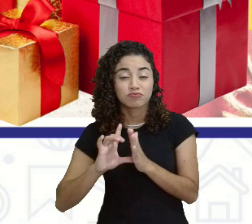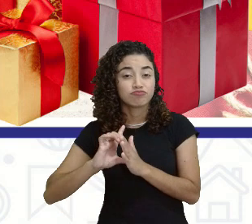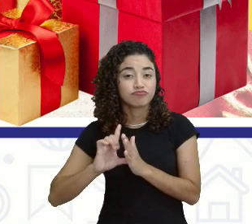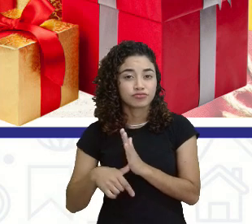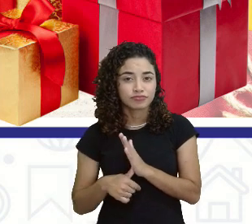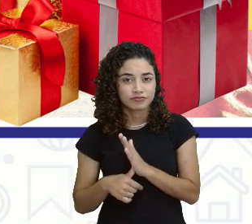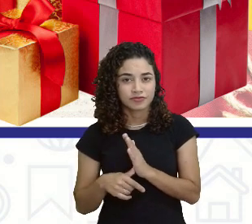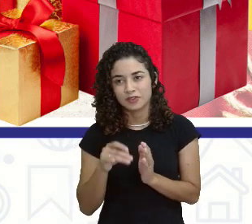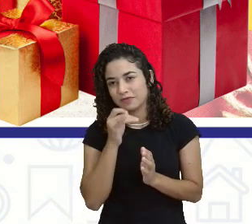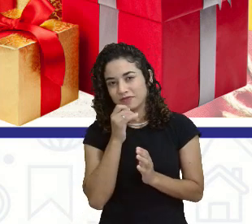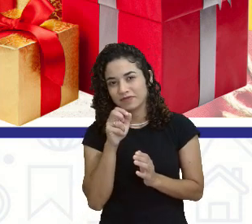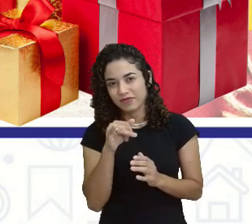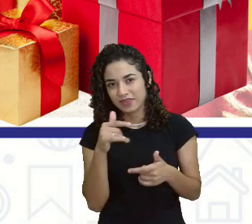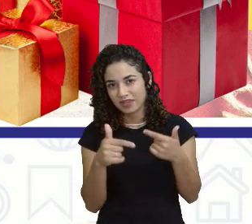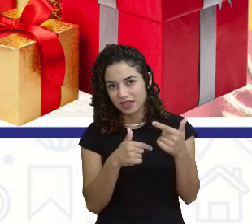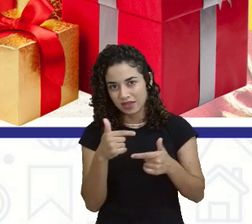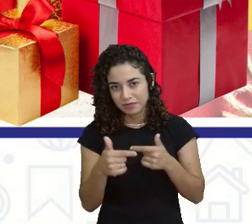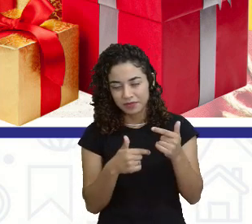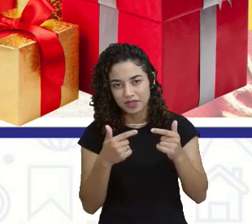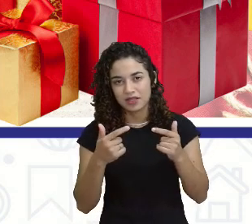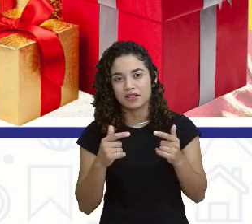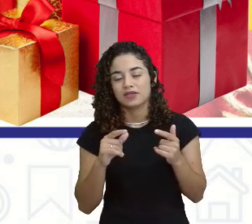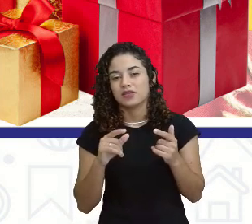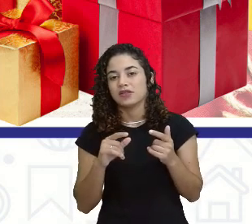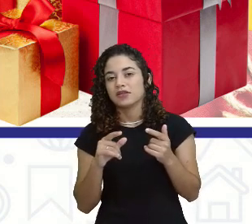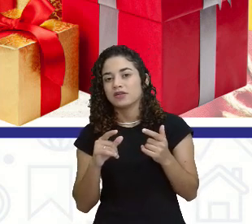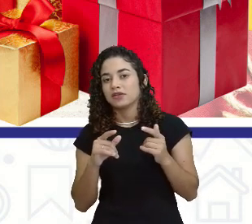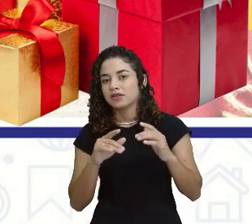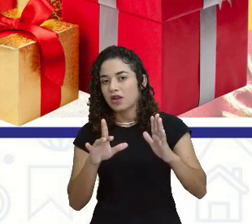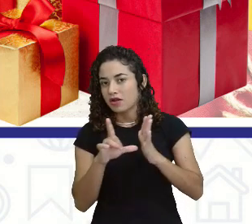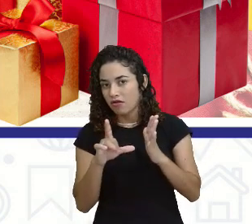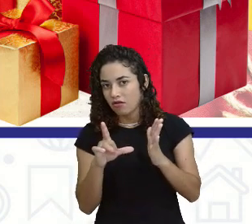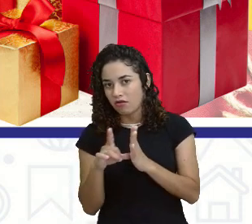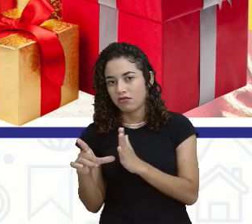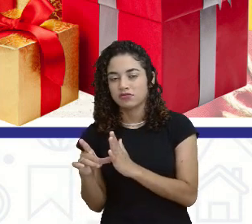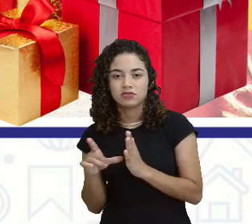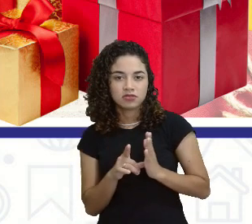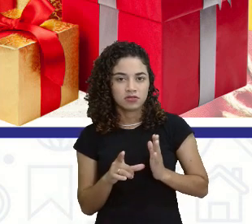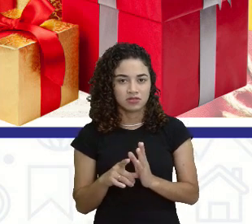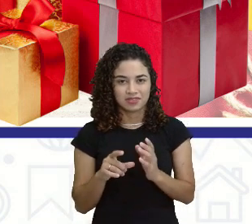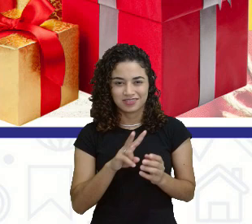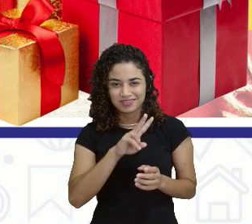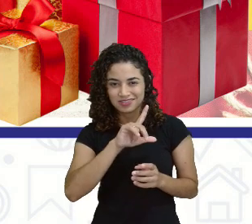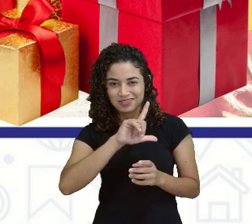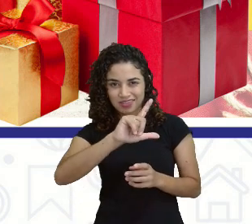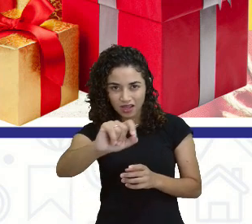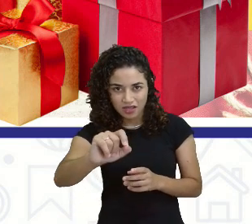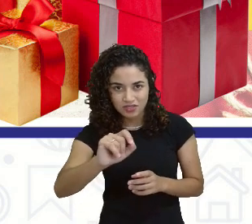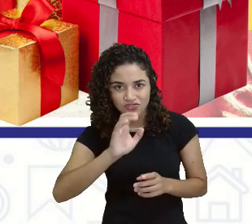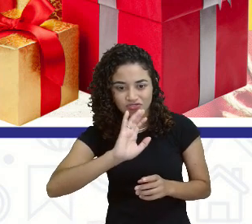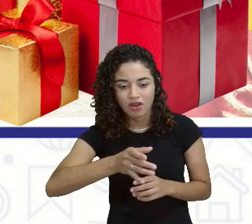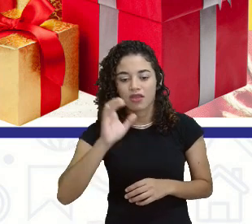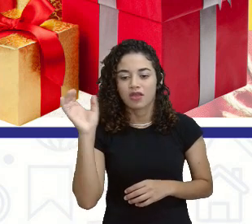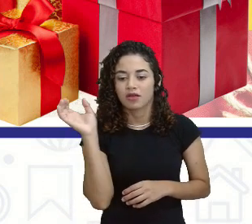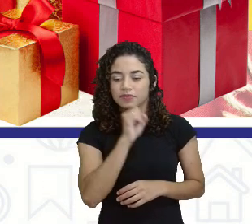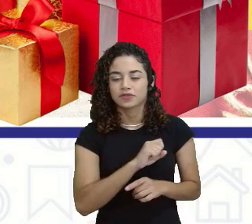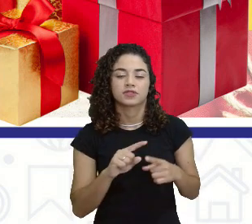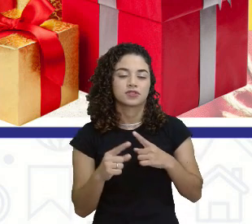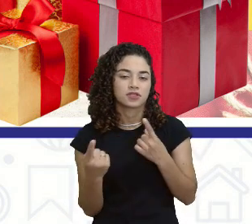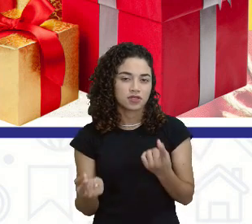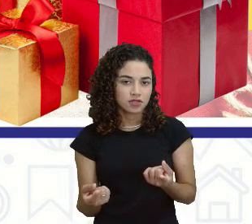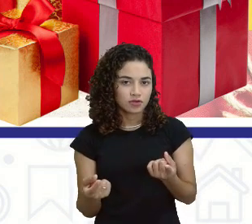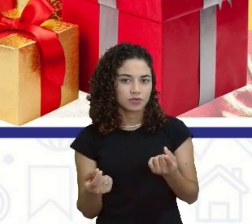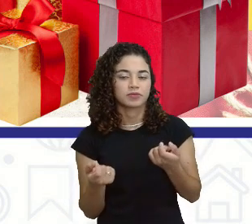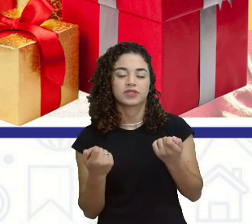quem trabalha no comércio não sai imediatamente quando larga, tem que organizar ali a loja, tudo,